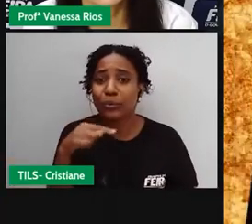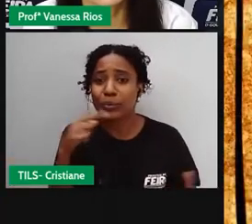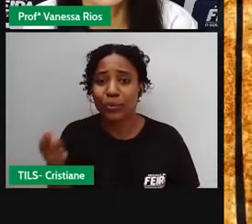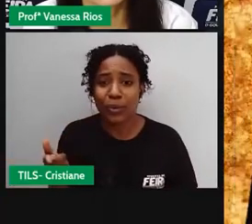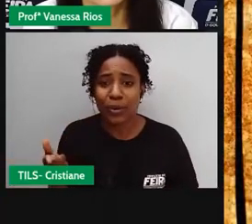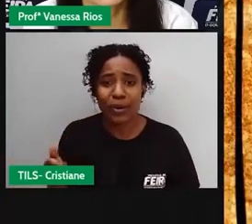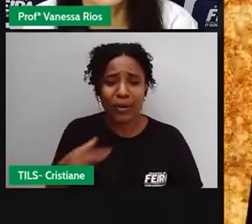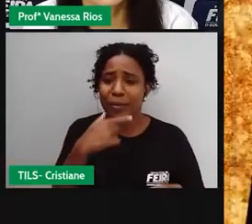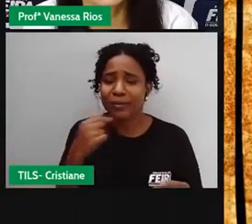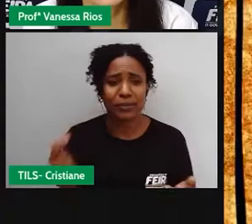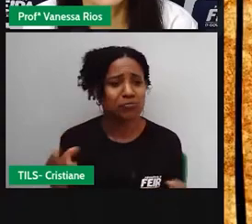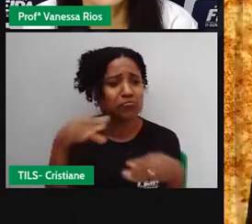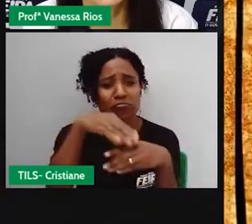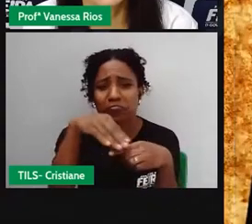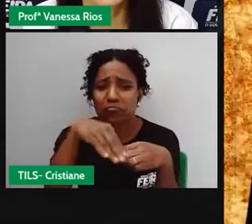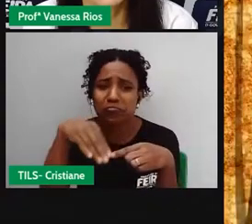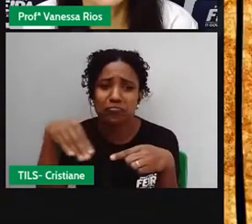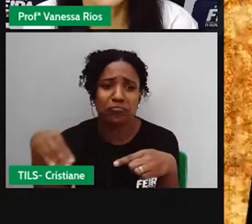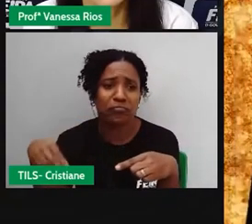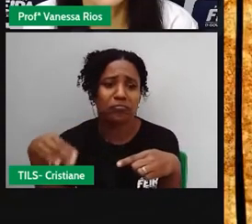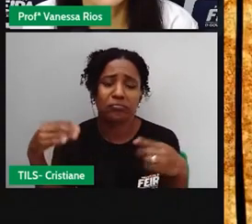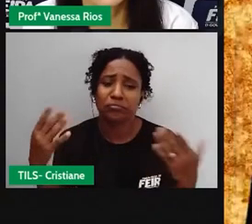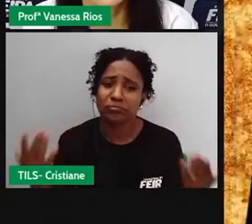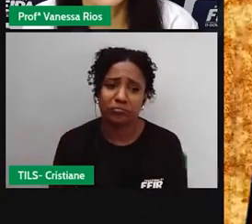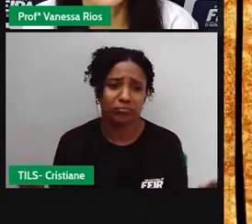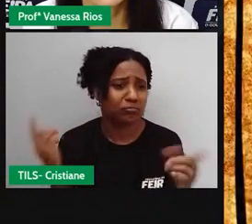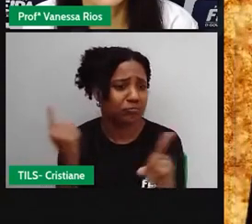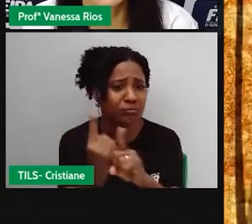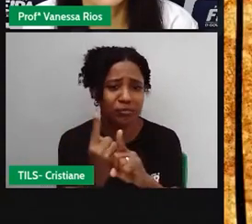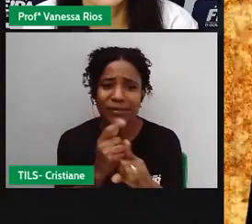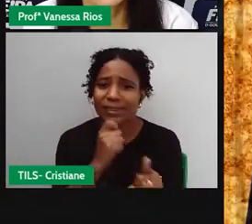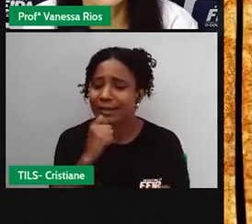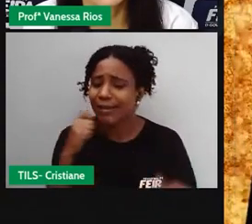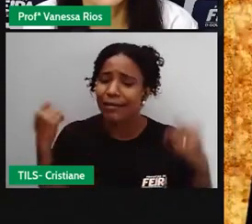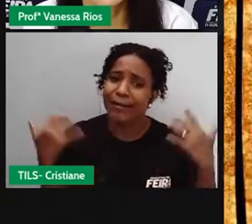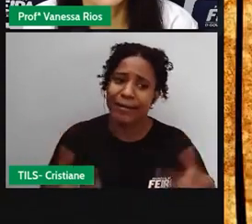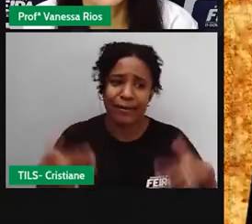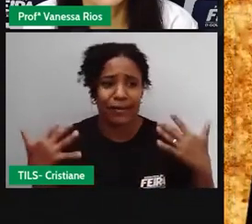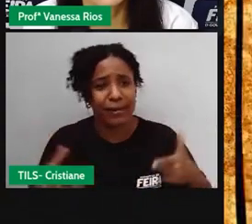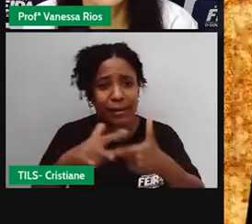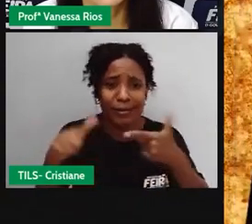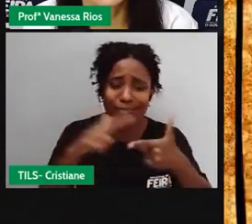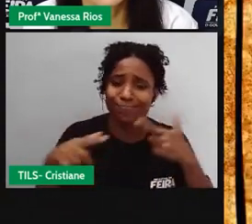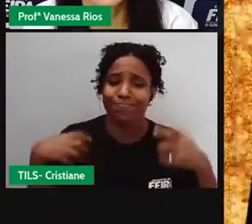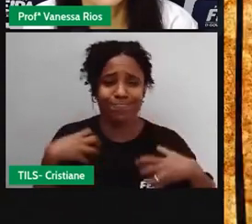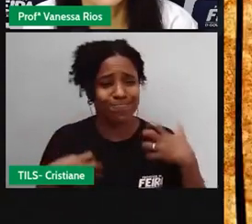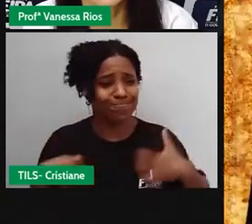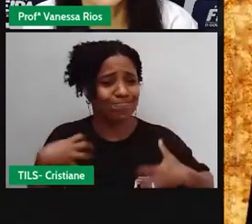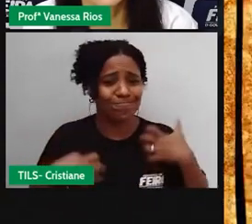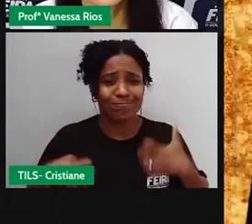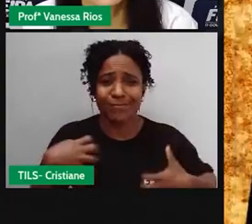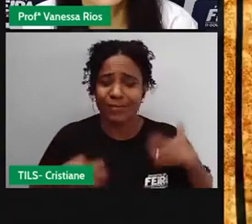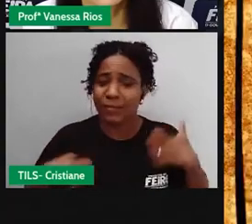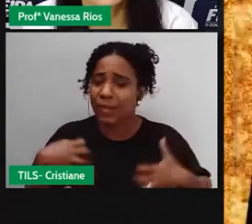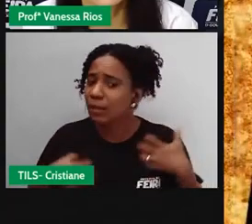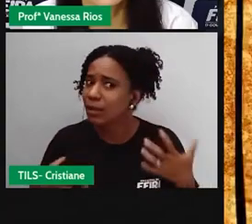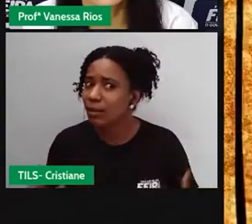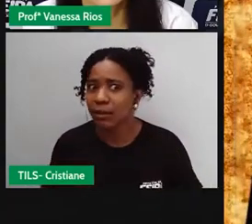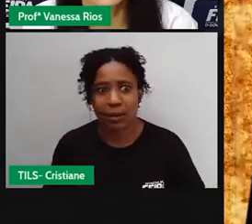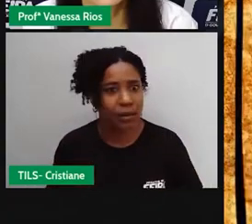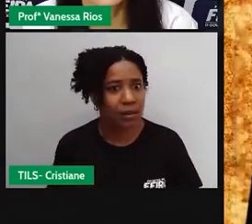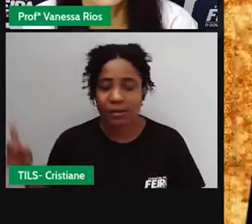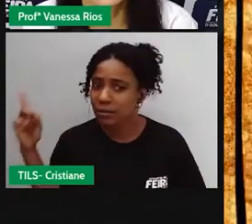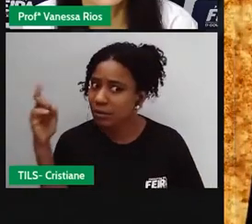de cordel. Foi uma danação daquelas que eu não gosto nem de pensar. Nunca ninguém quer adivinhar que um